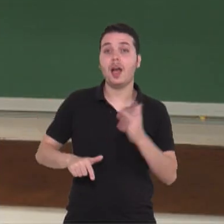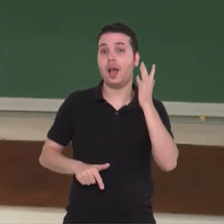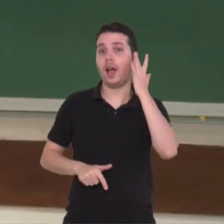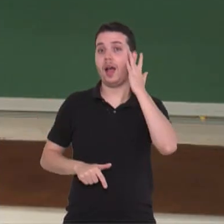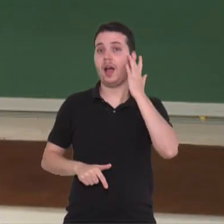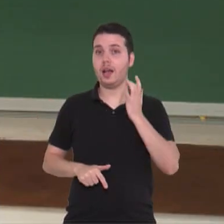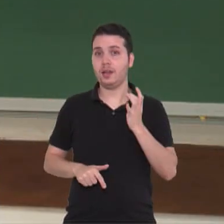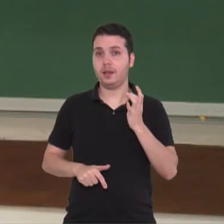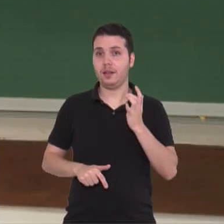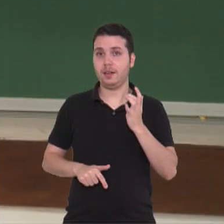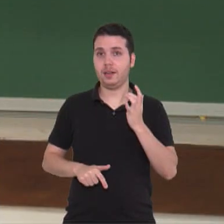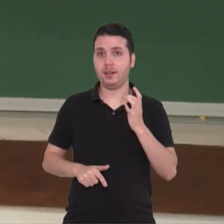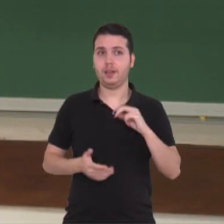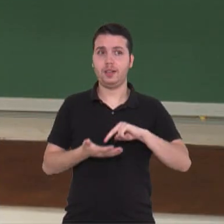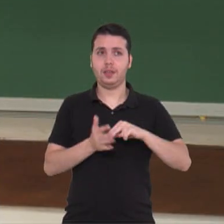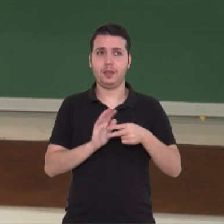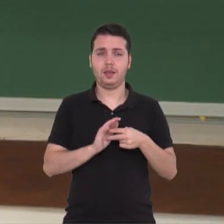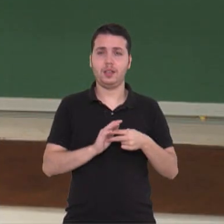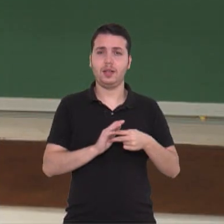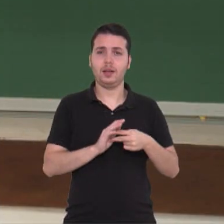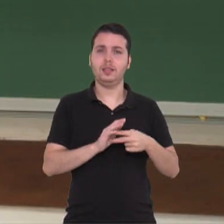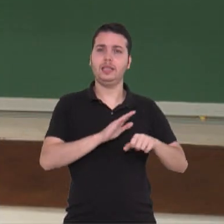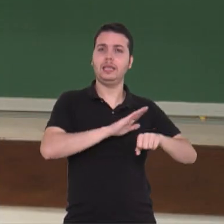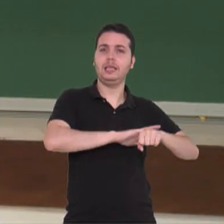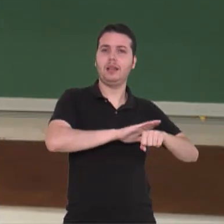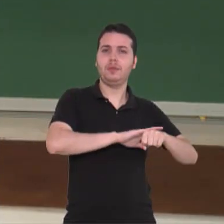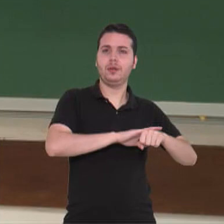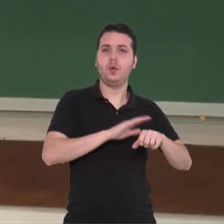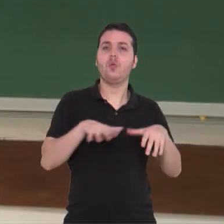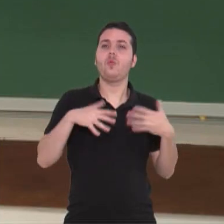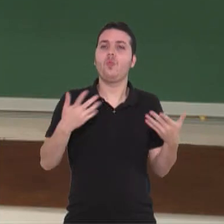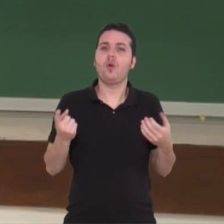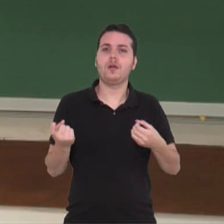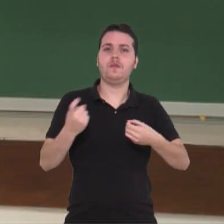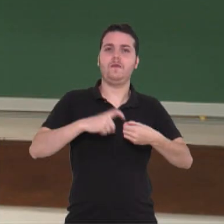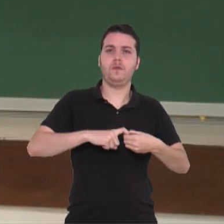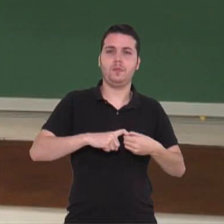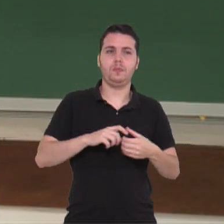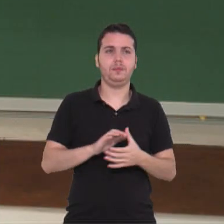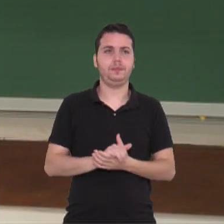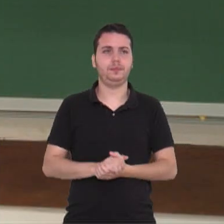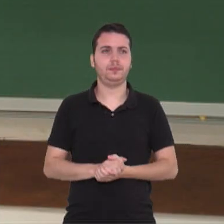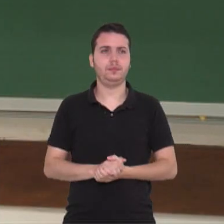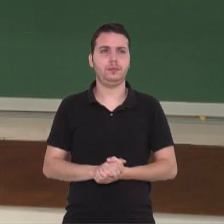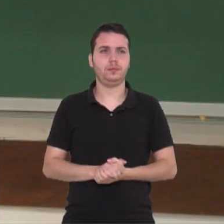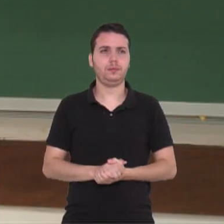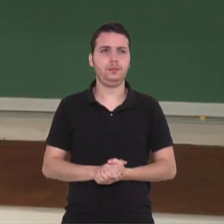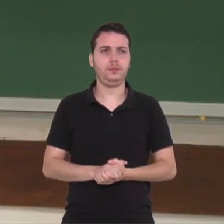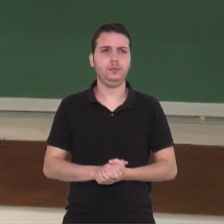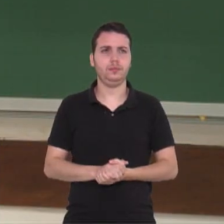Então, indica o tempo. Quando que ele vai voltar?